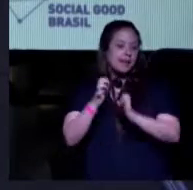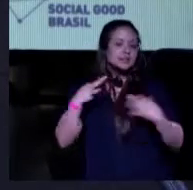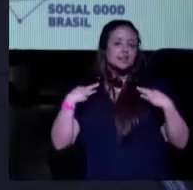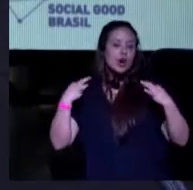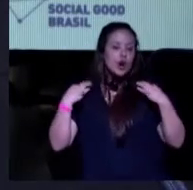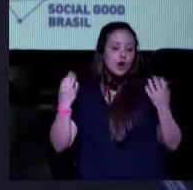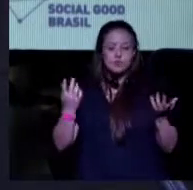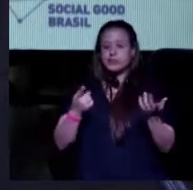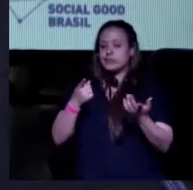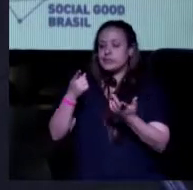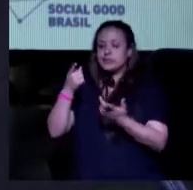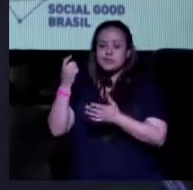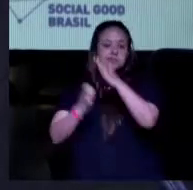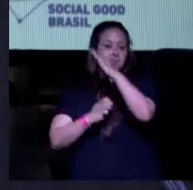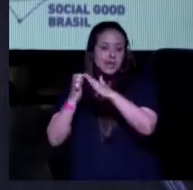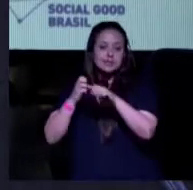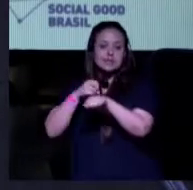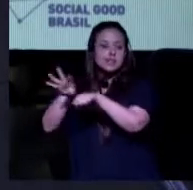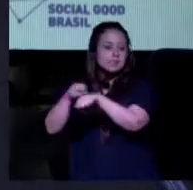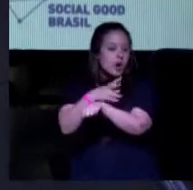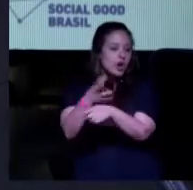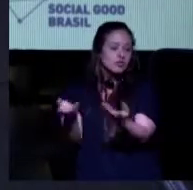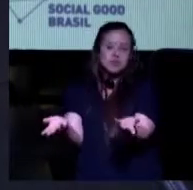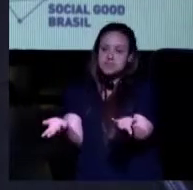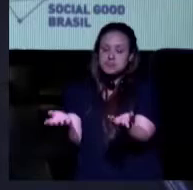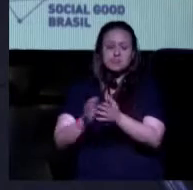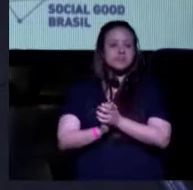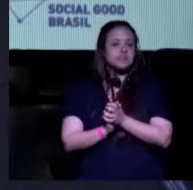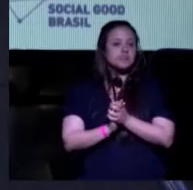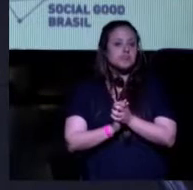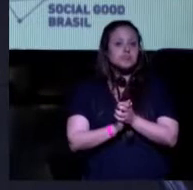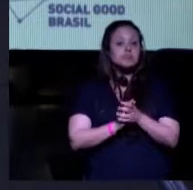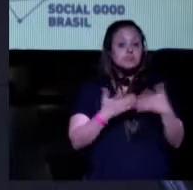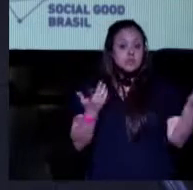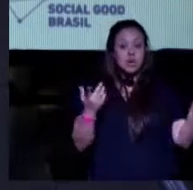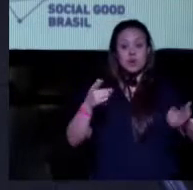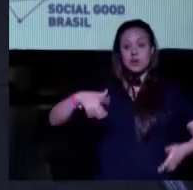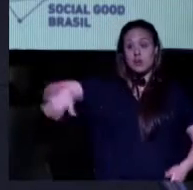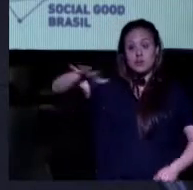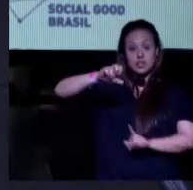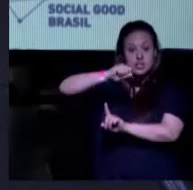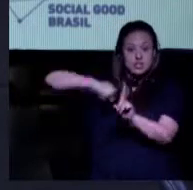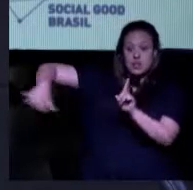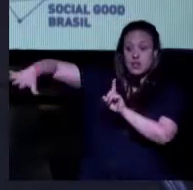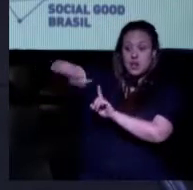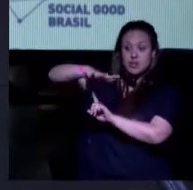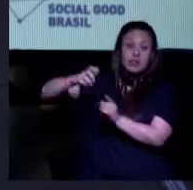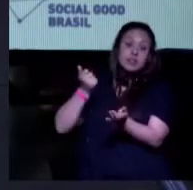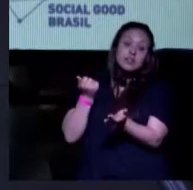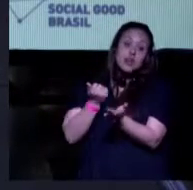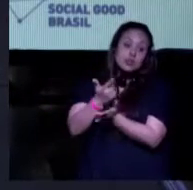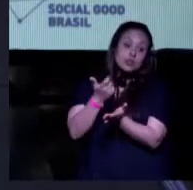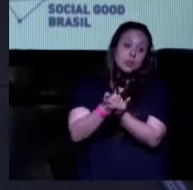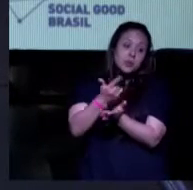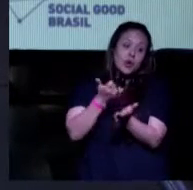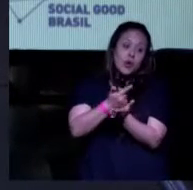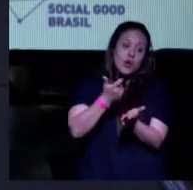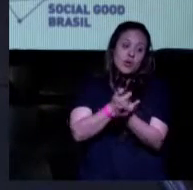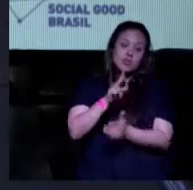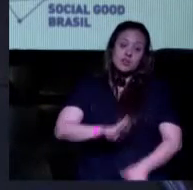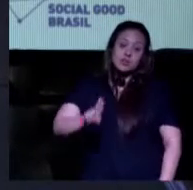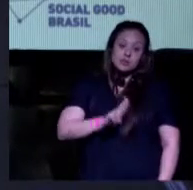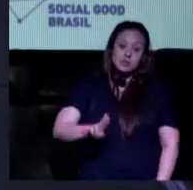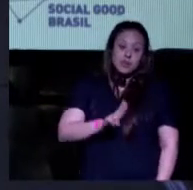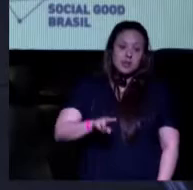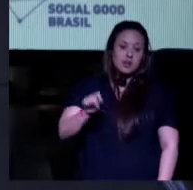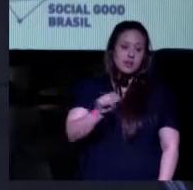e então a gente tem como consumidor capacidade de dizer quais são as empresas que vai escolher e que legalmente começar a perguntar e discutir como é que é propriedade da empresa